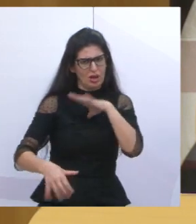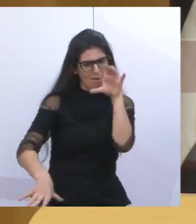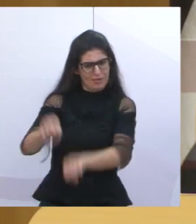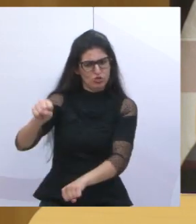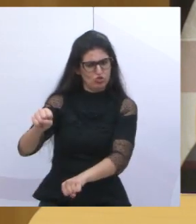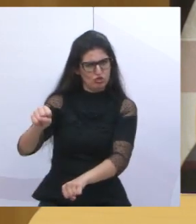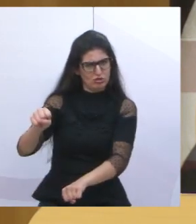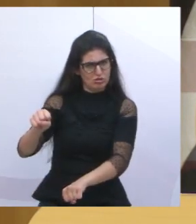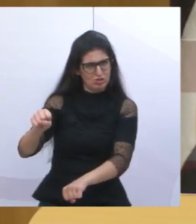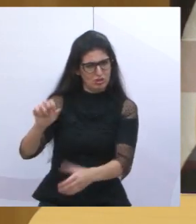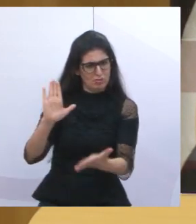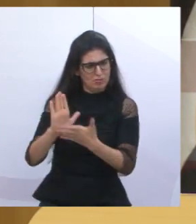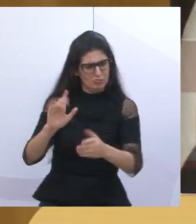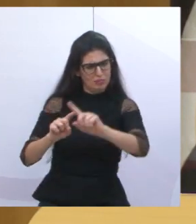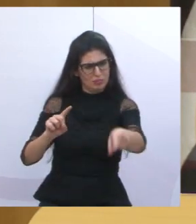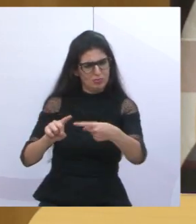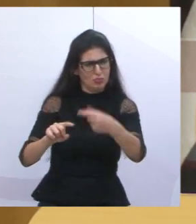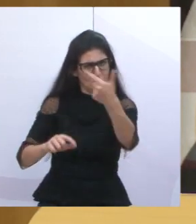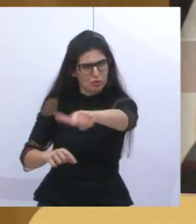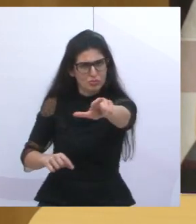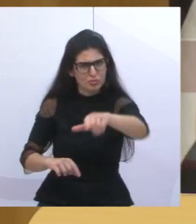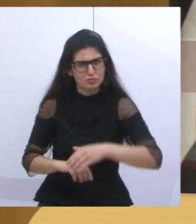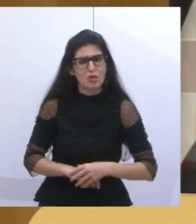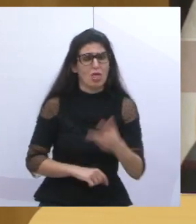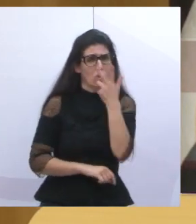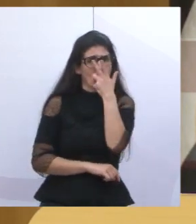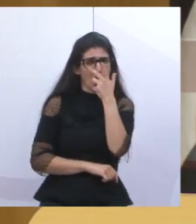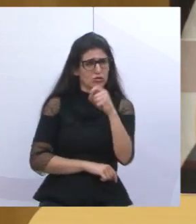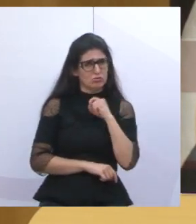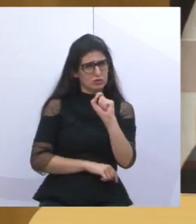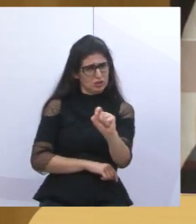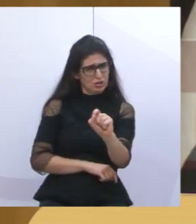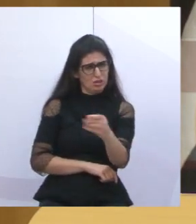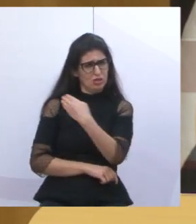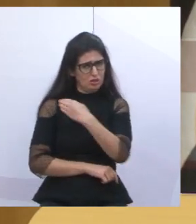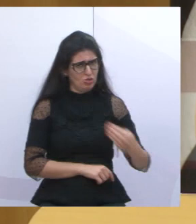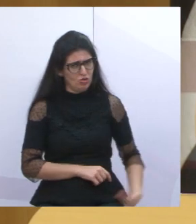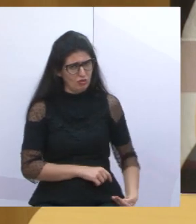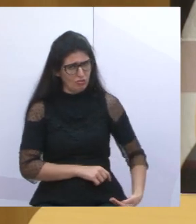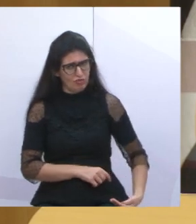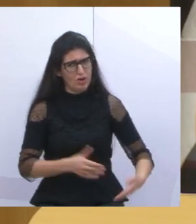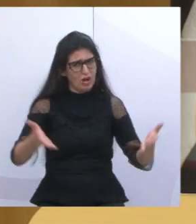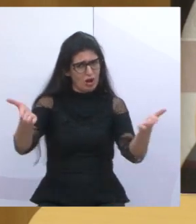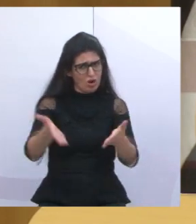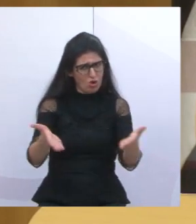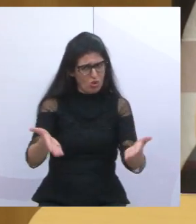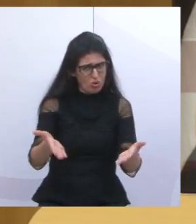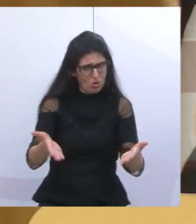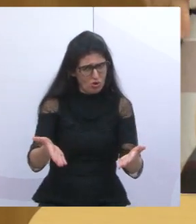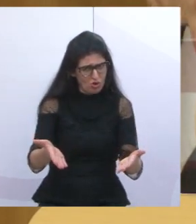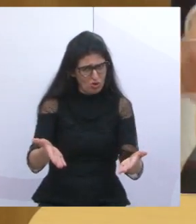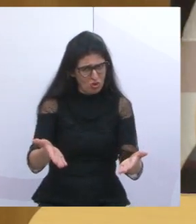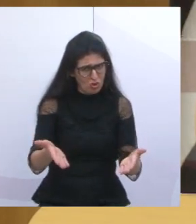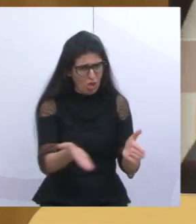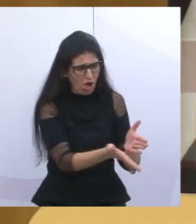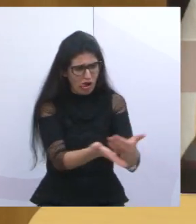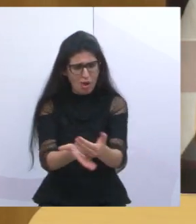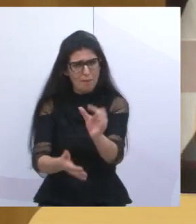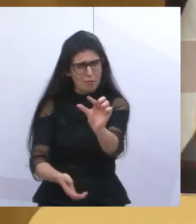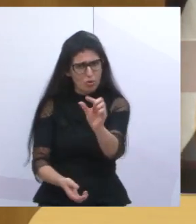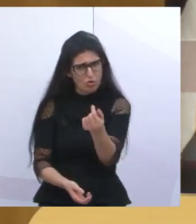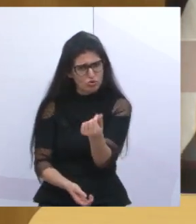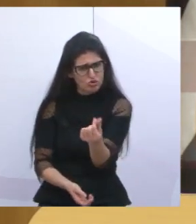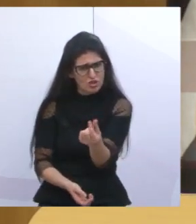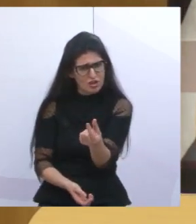não acho que esse seja o caminho. Eu acho que o poder público, numa situação como vivemos agora, de pouco recurso público, tem que